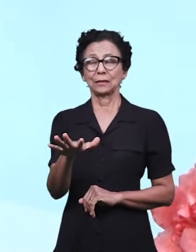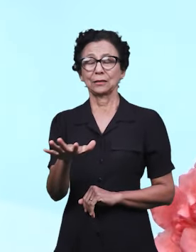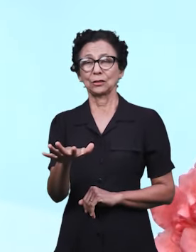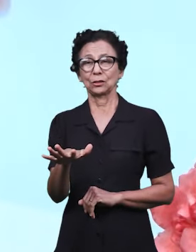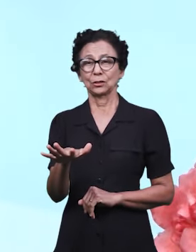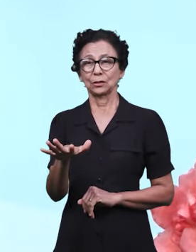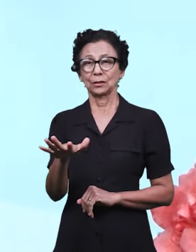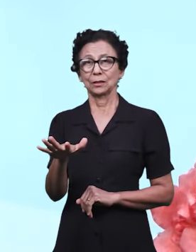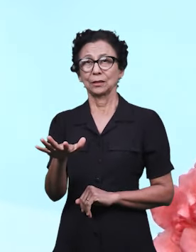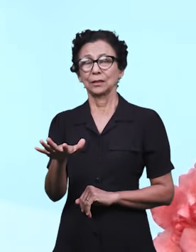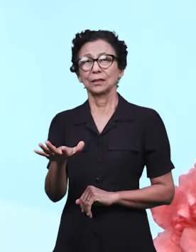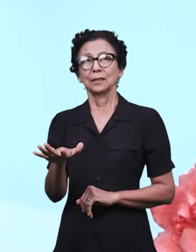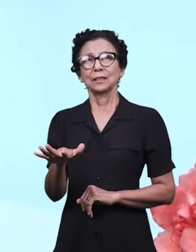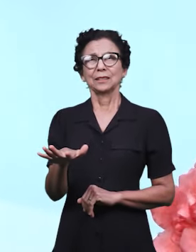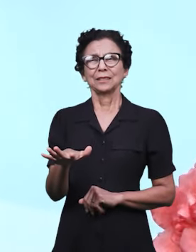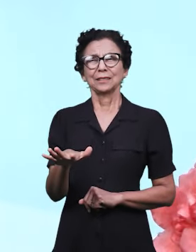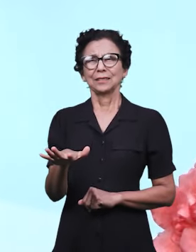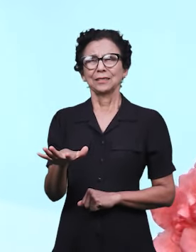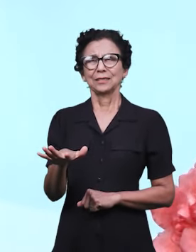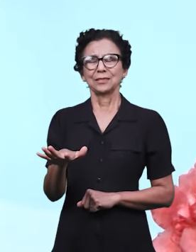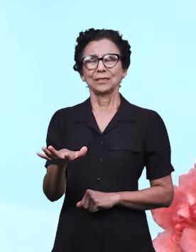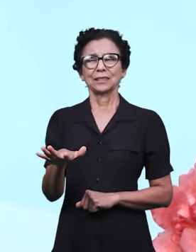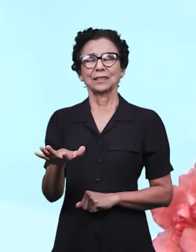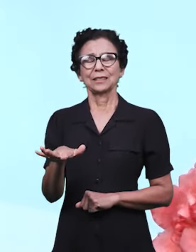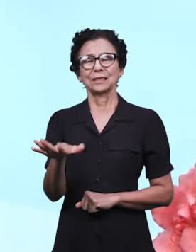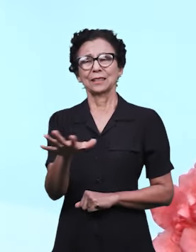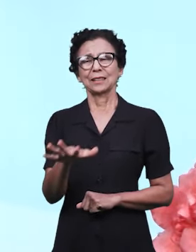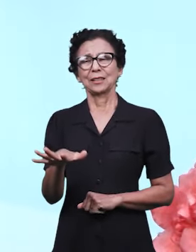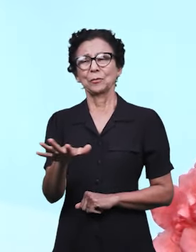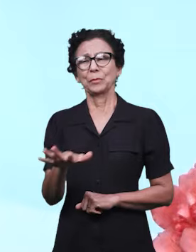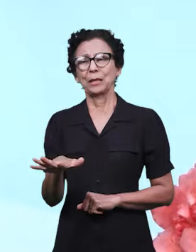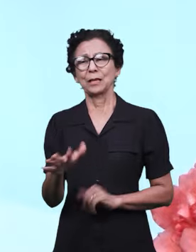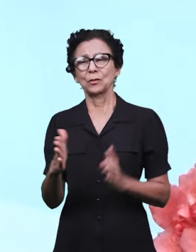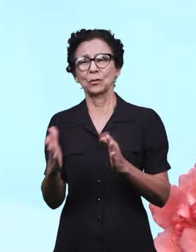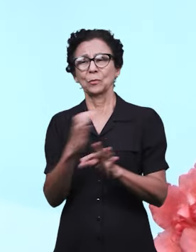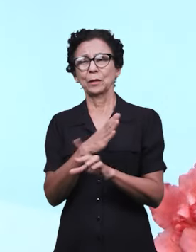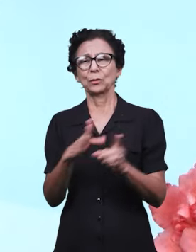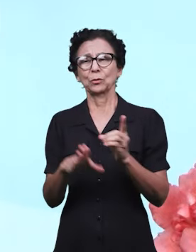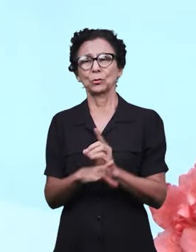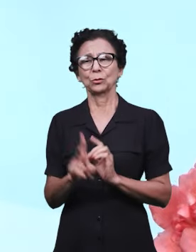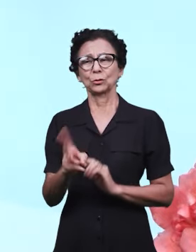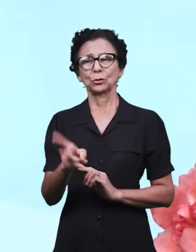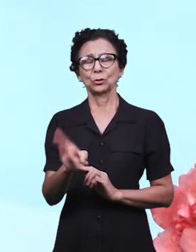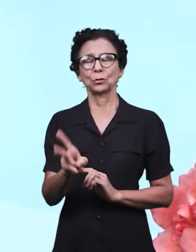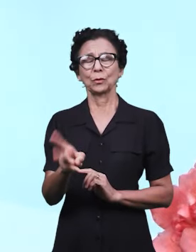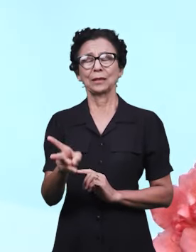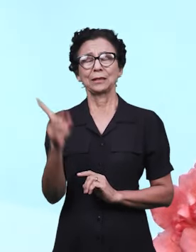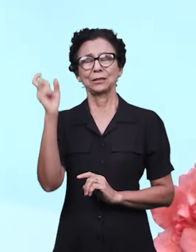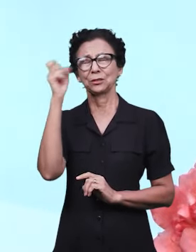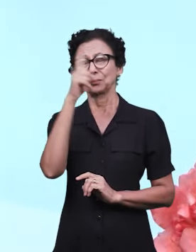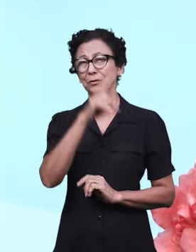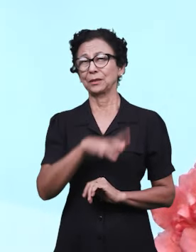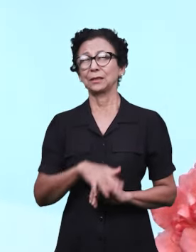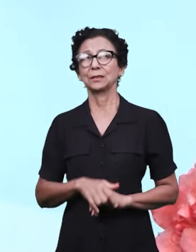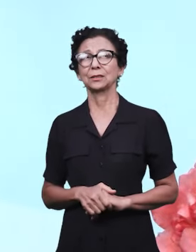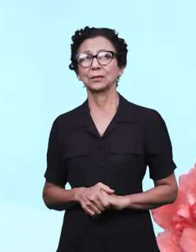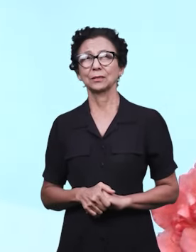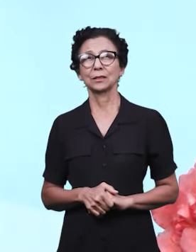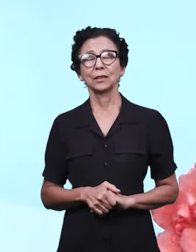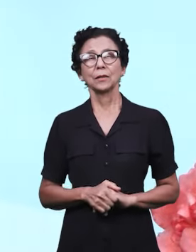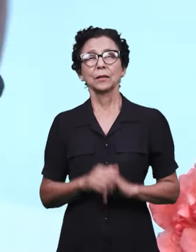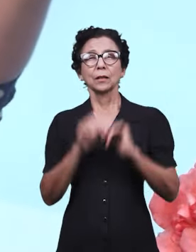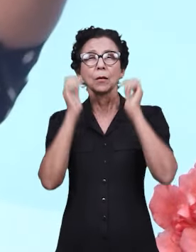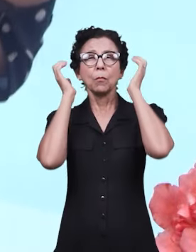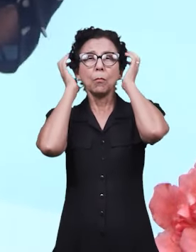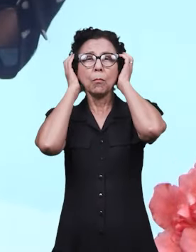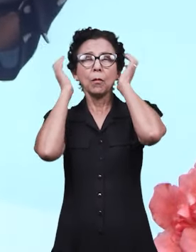do culto pelo barulho. E não é só o volume, não. Nós temos também a sensibilidade, às vezes, da luz, né? Então, o